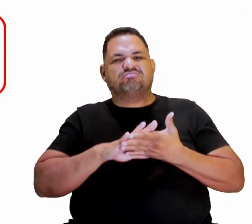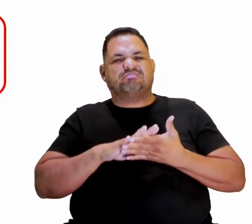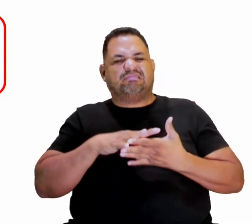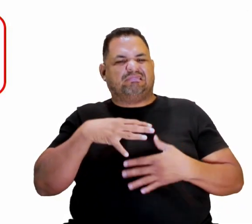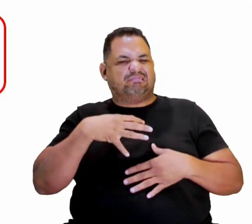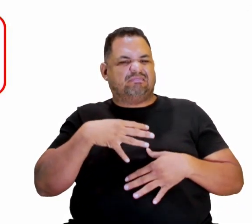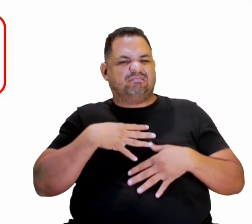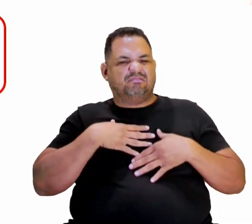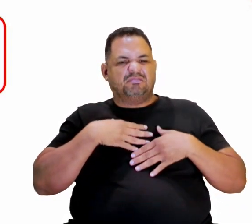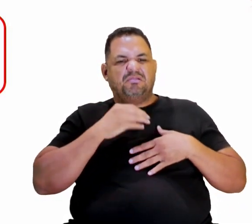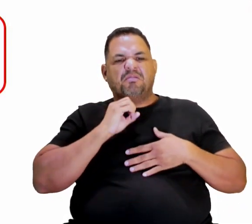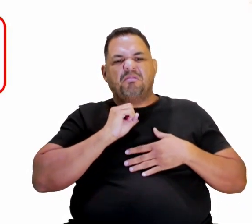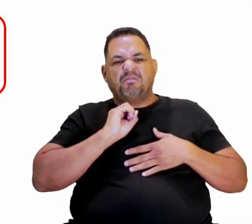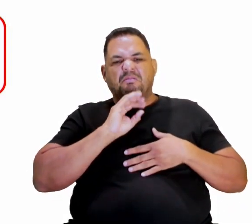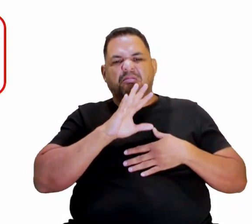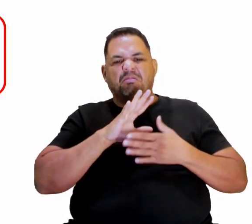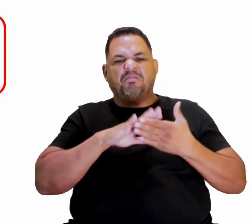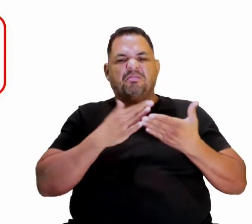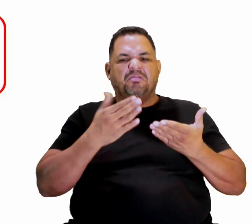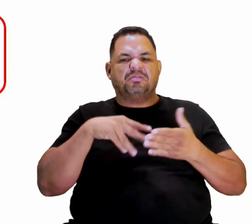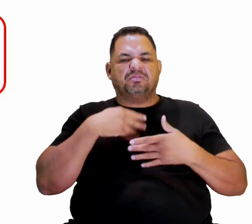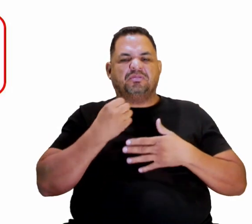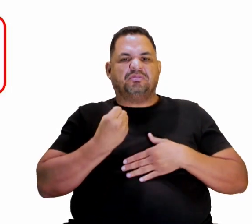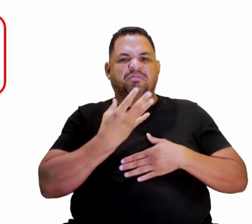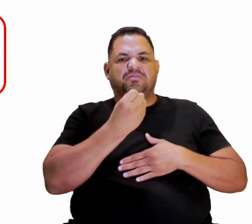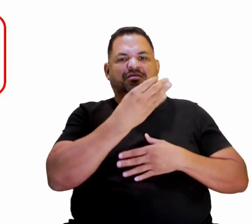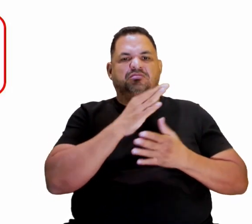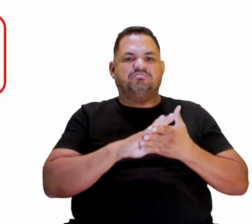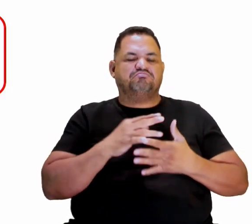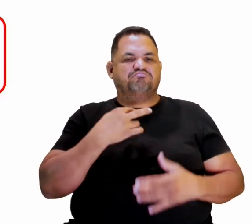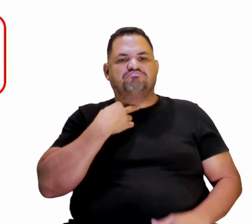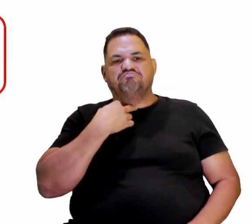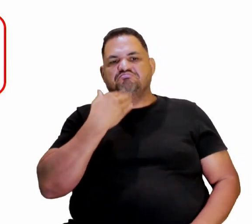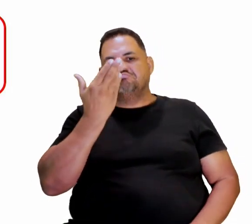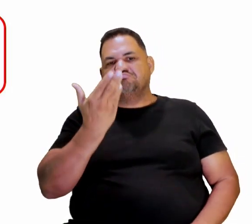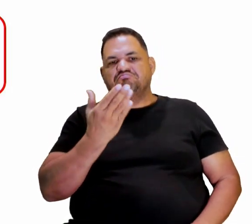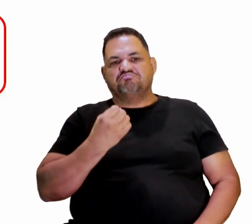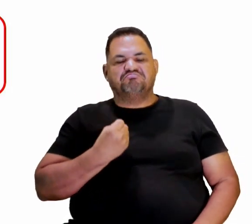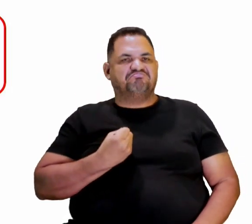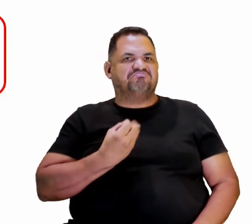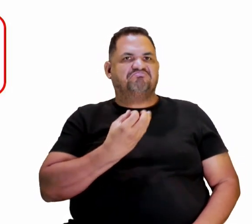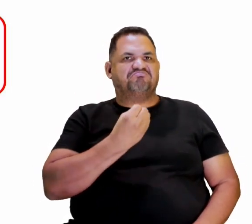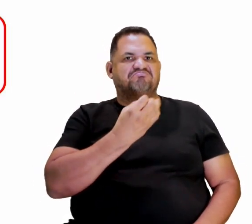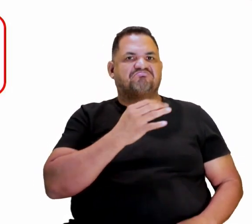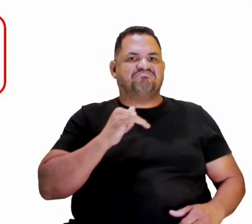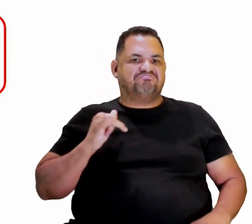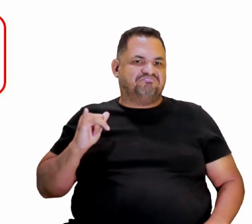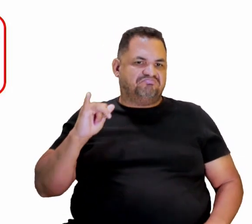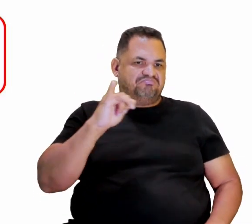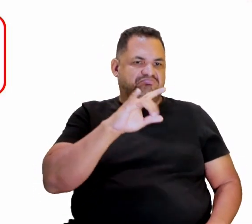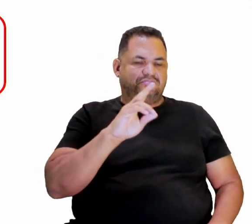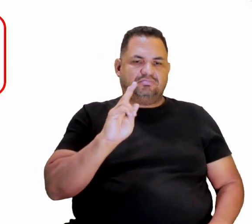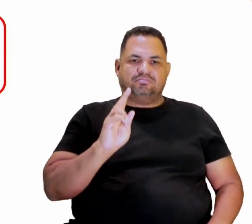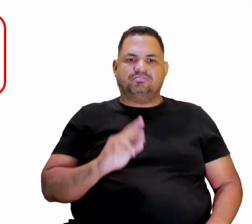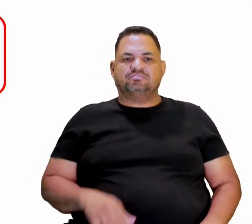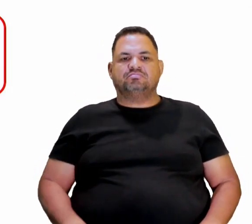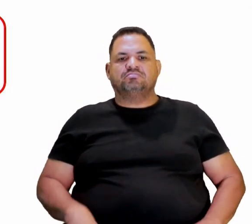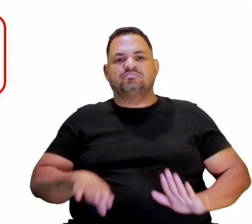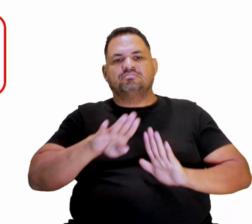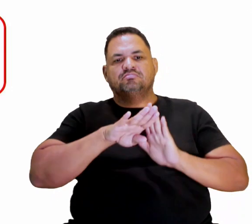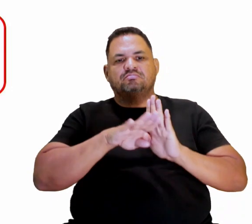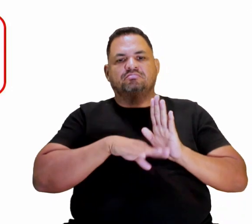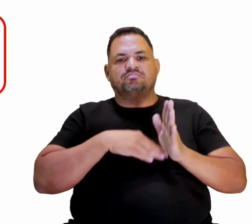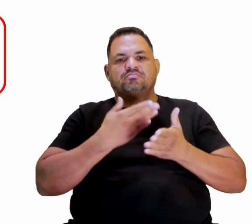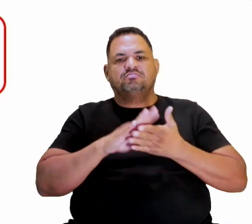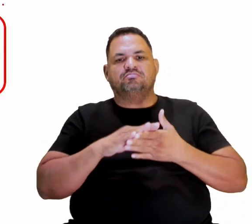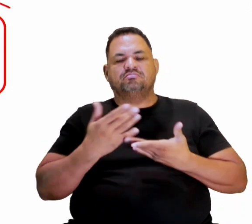pessoas ao viajar. Não podia ser viagens de férias de fim de ano escolar, não era isso. Como viajar de avião, não estava falando de avião. Escrever a profissão